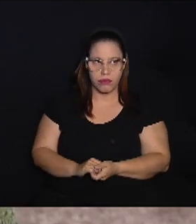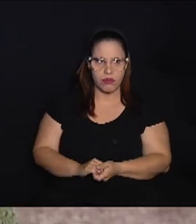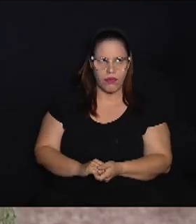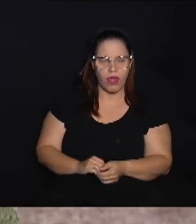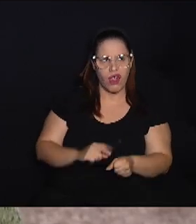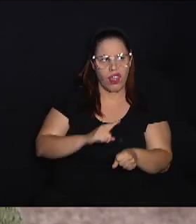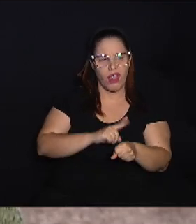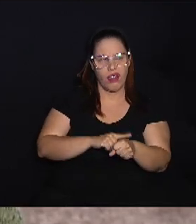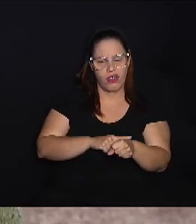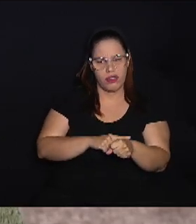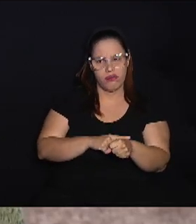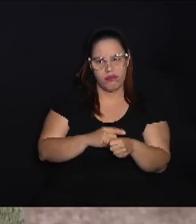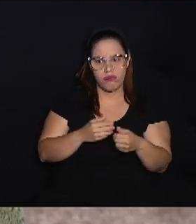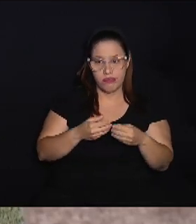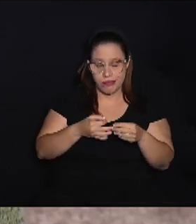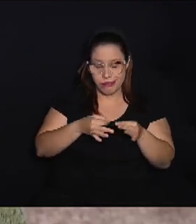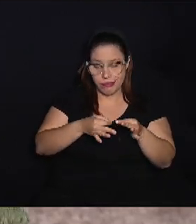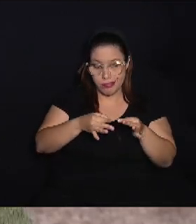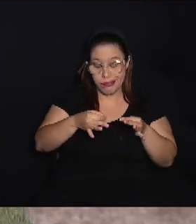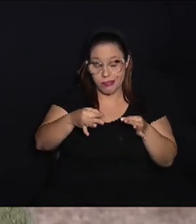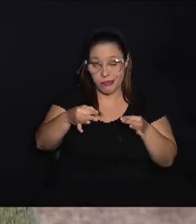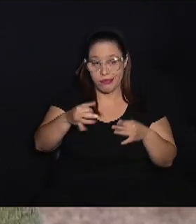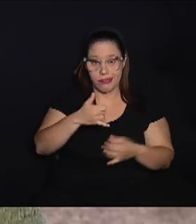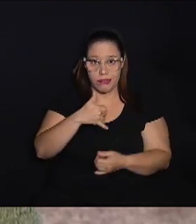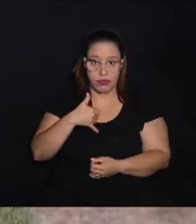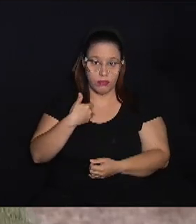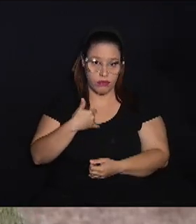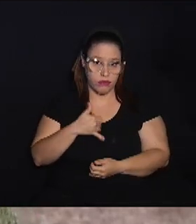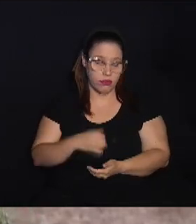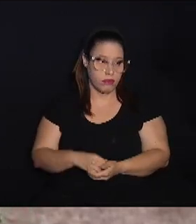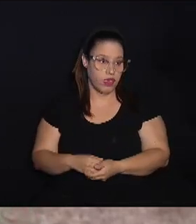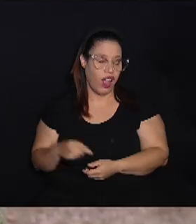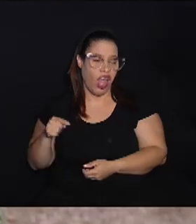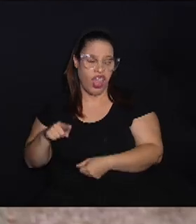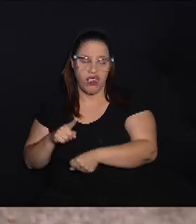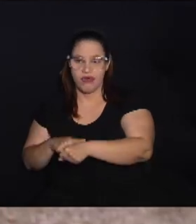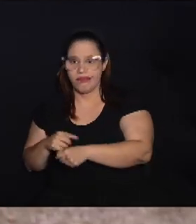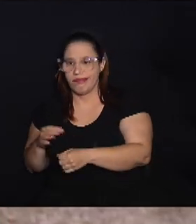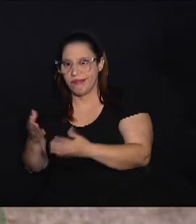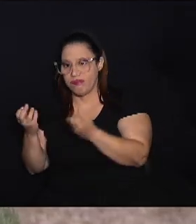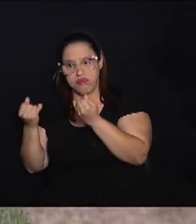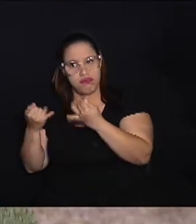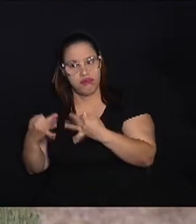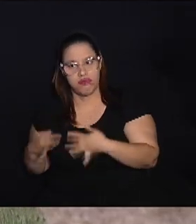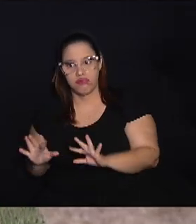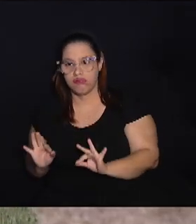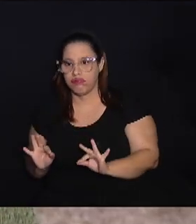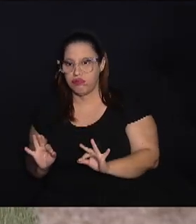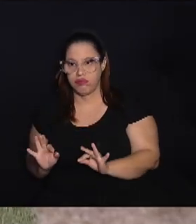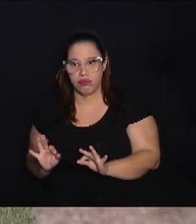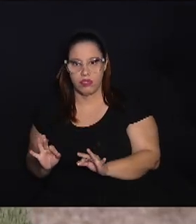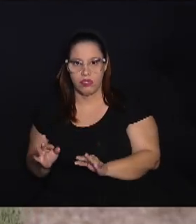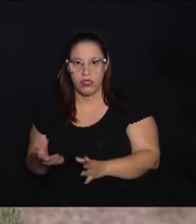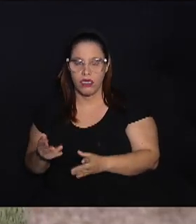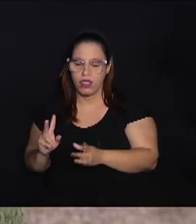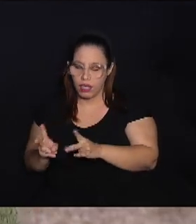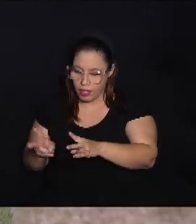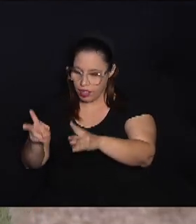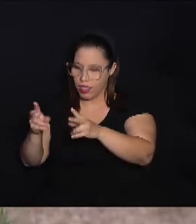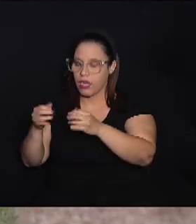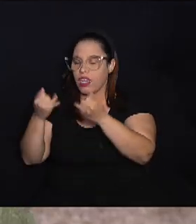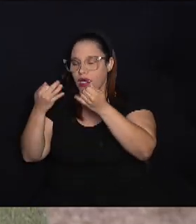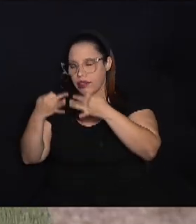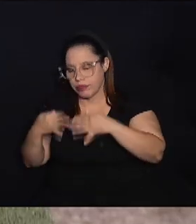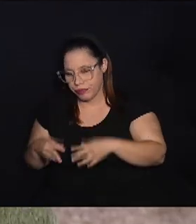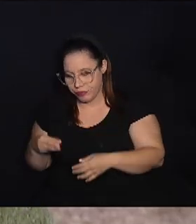estender essa faixa etária desse público-alvo agora dessa campanha? Neste momento a gente ainda não tem nenhuma orientação, então o município sempre segue as orientações, as